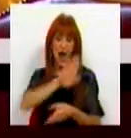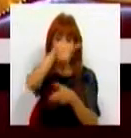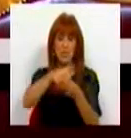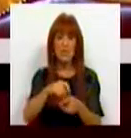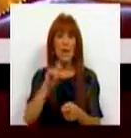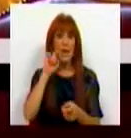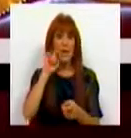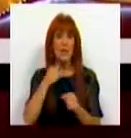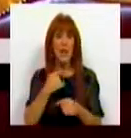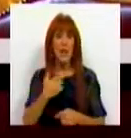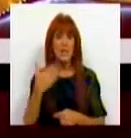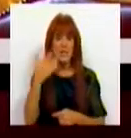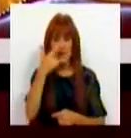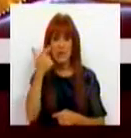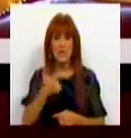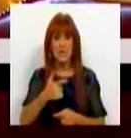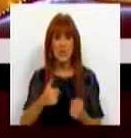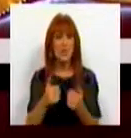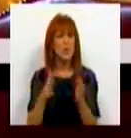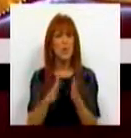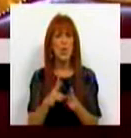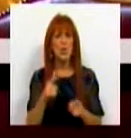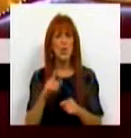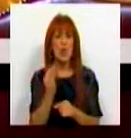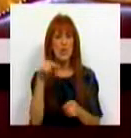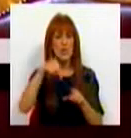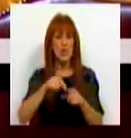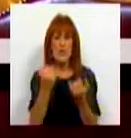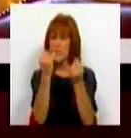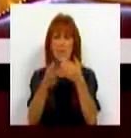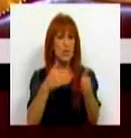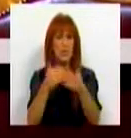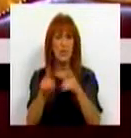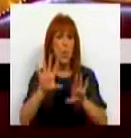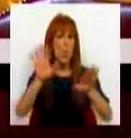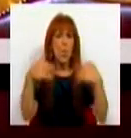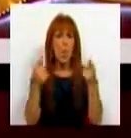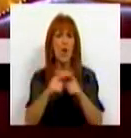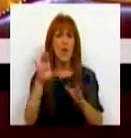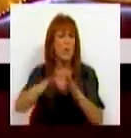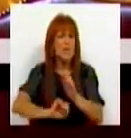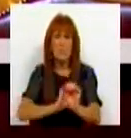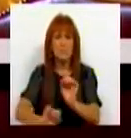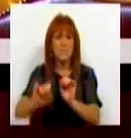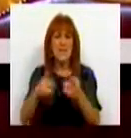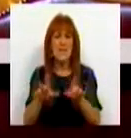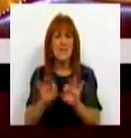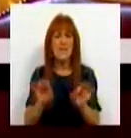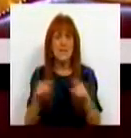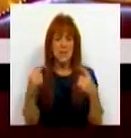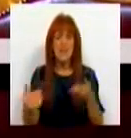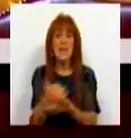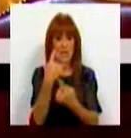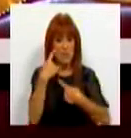garantir cidadania de pleno direito a todos os alunos que lá estão, independentemente de qualquer tipo de condição, e temos dados, de facto,